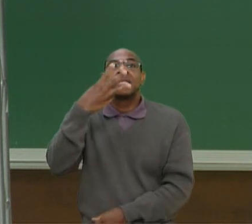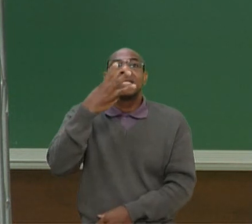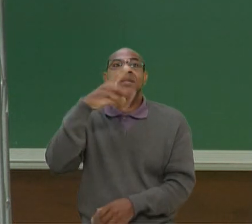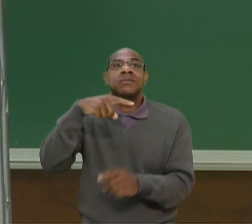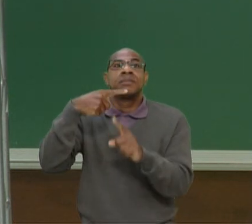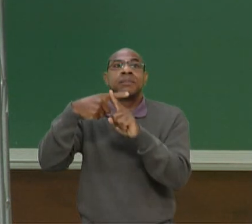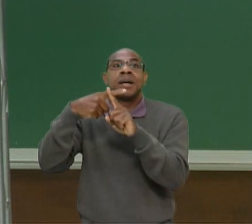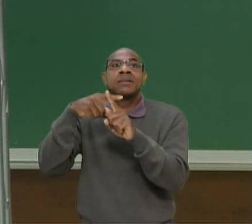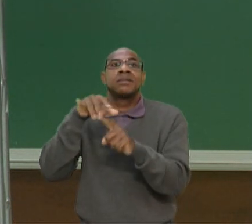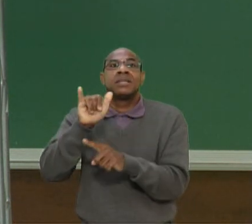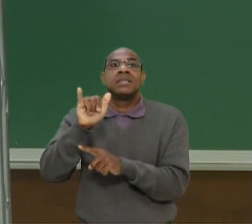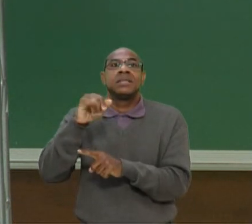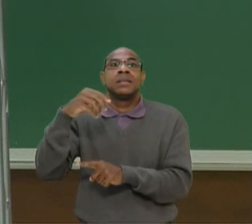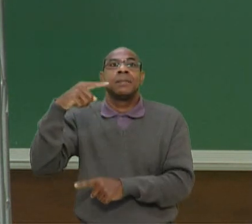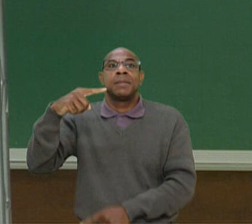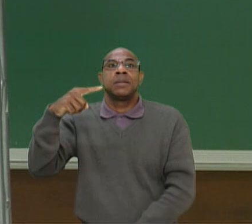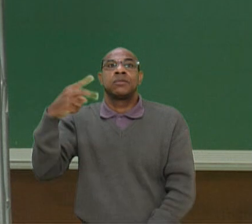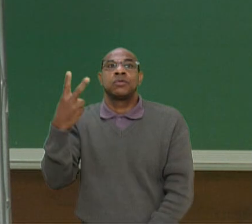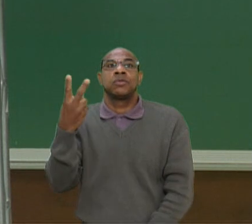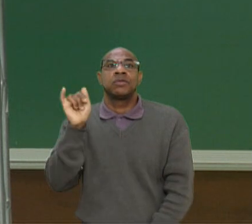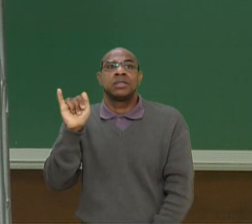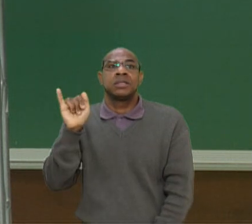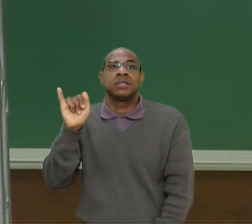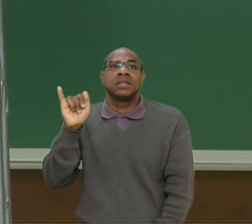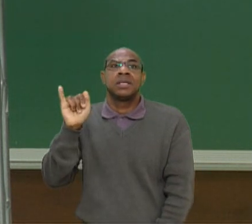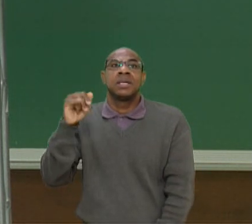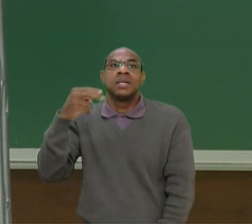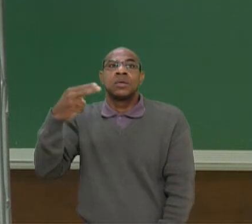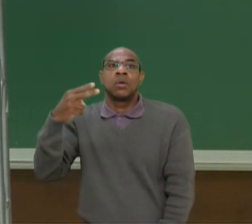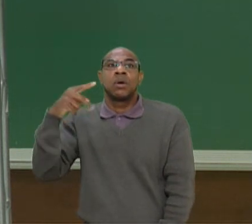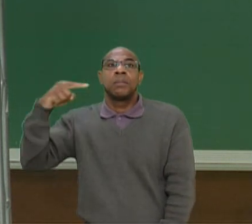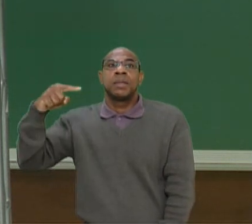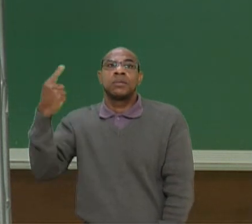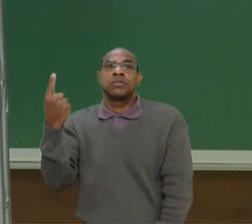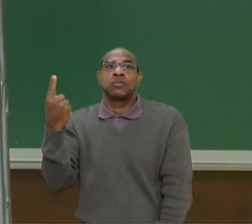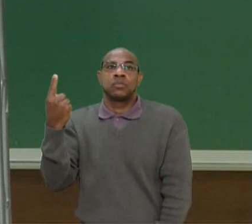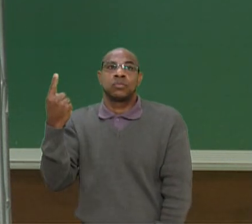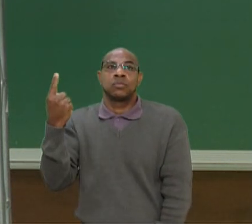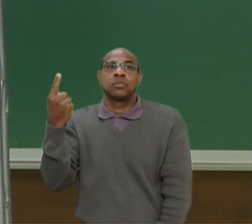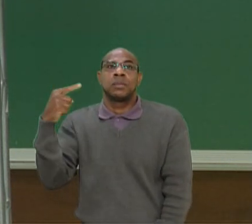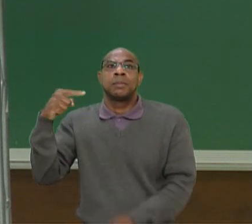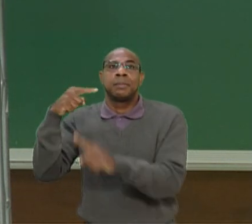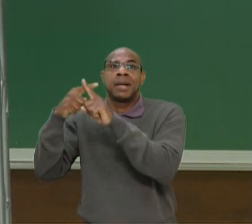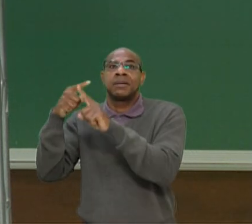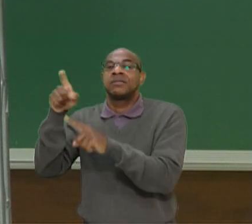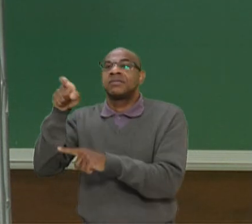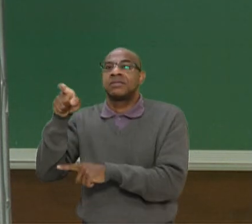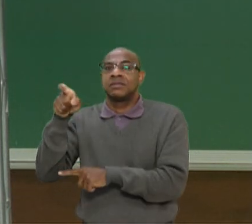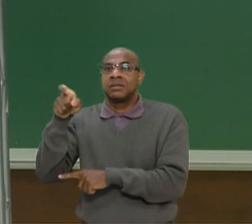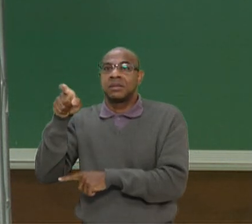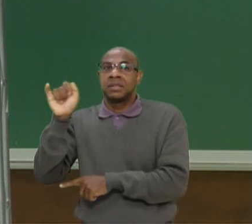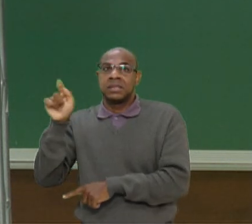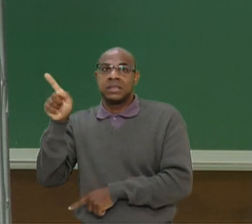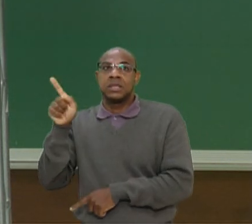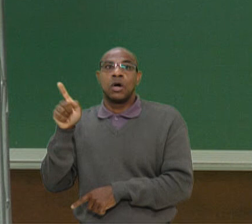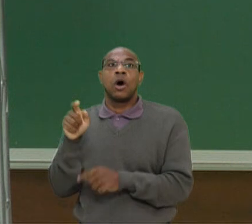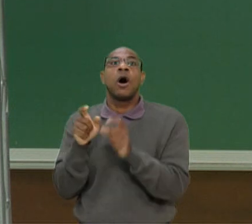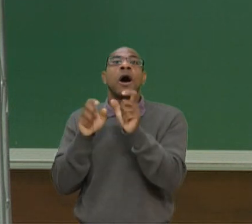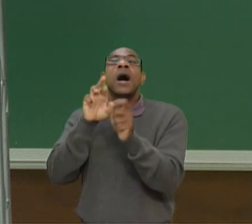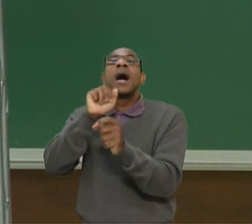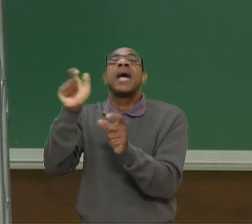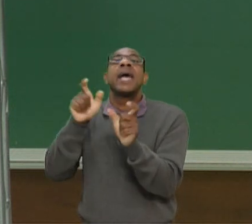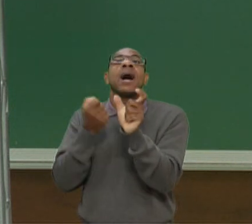real de um lado com a parte real do outro lado. Então, a parte real aqui da primeira parte do z, 3 mais